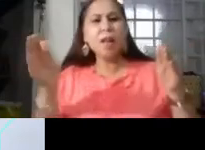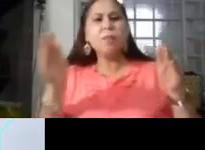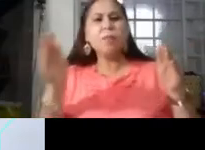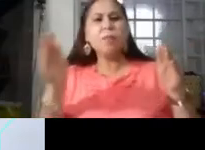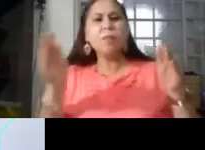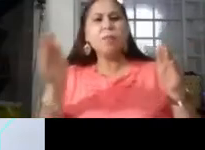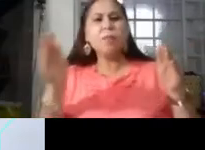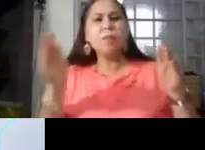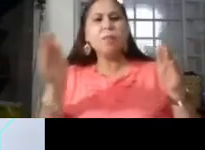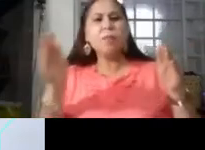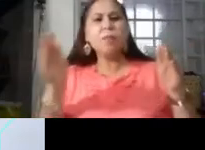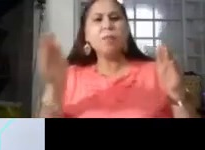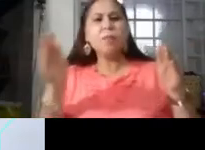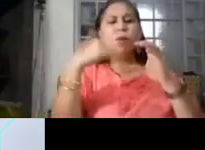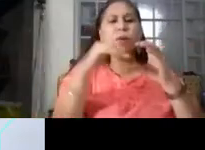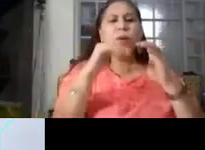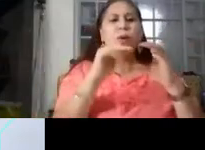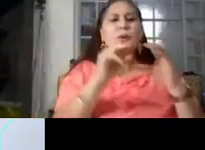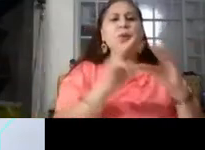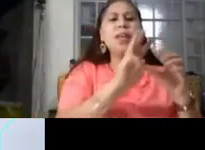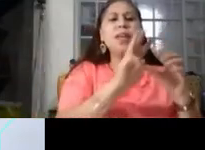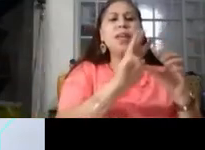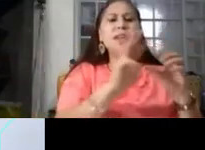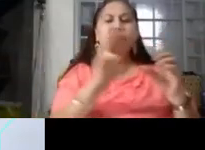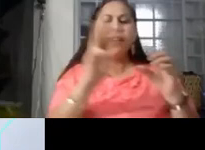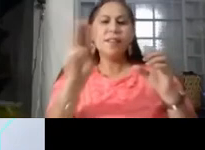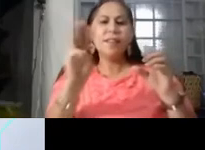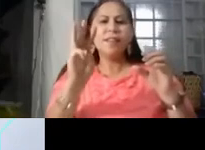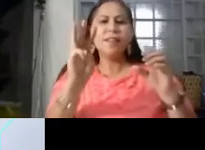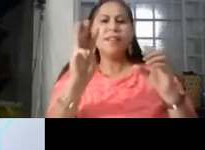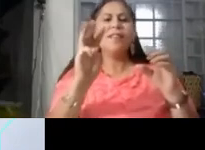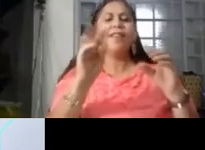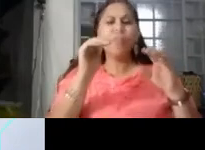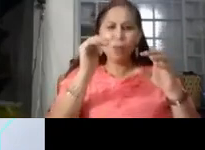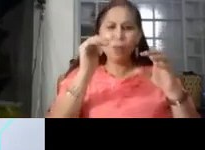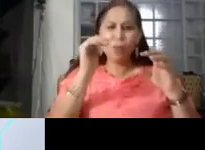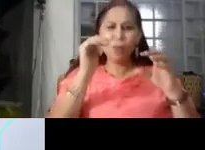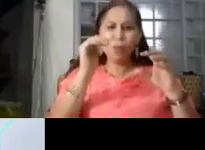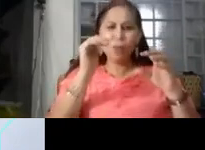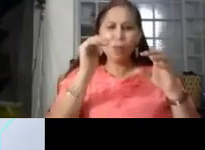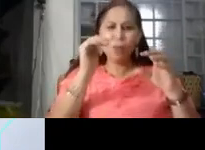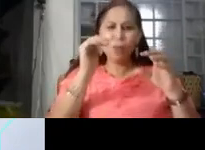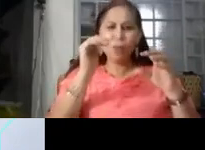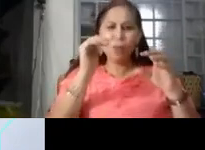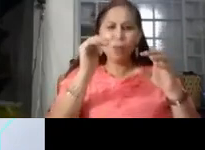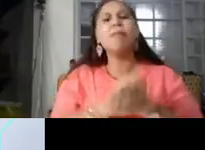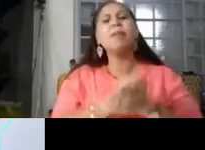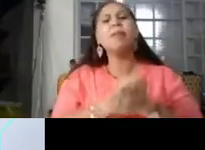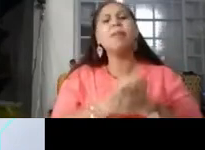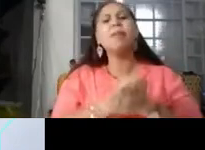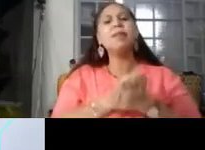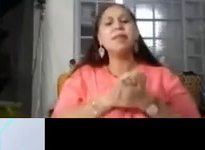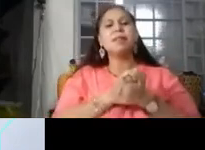né? Por exemplo, Marinalva mandou o link da frequência, não foi da presença, mandou o link